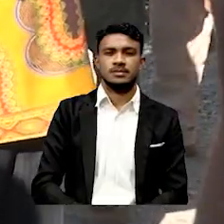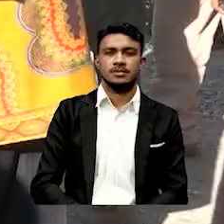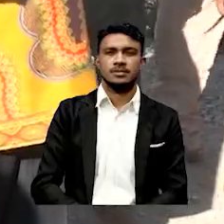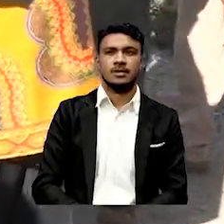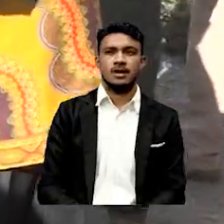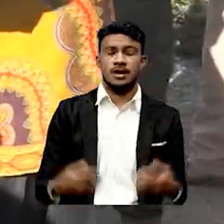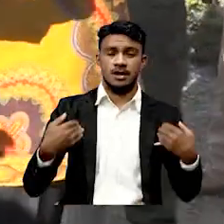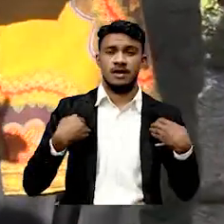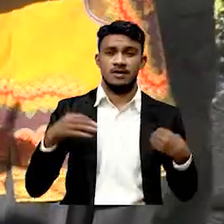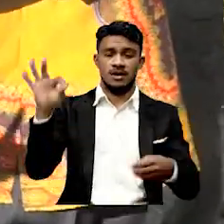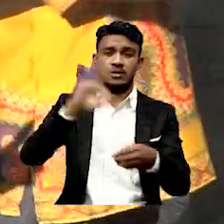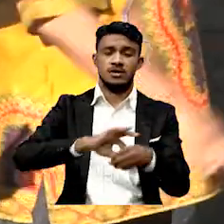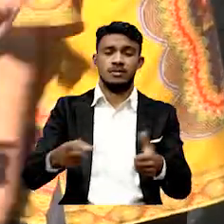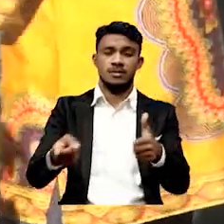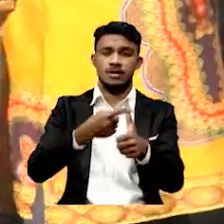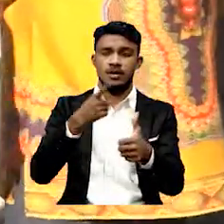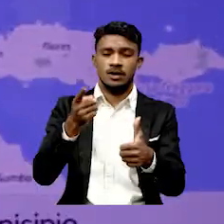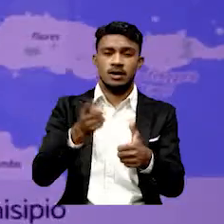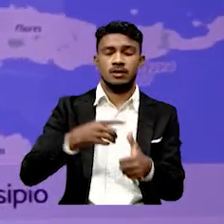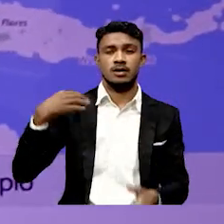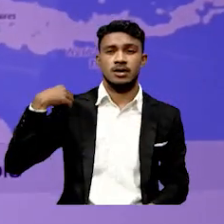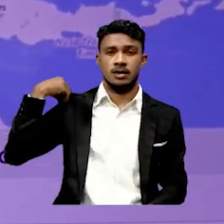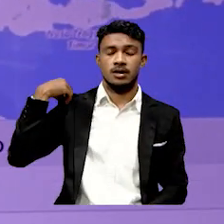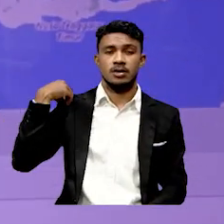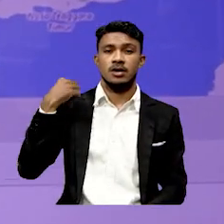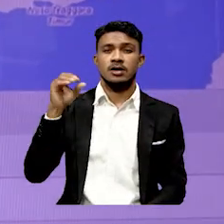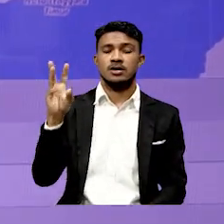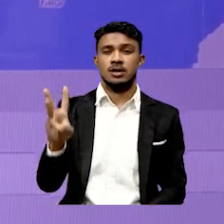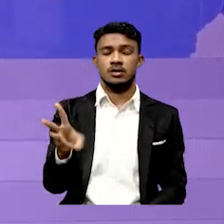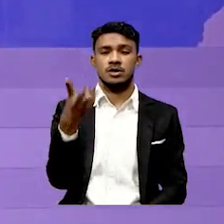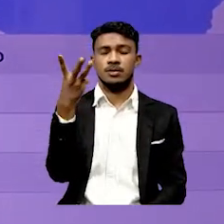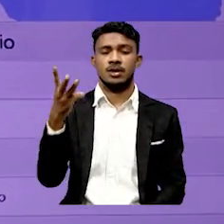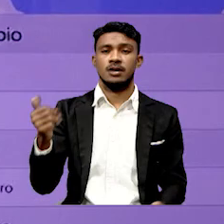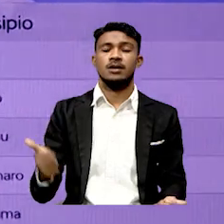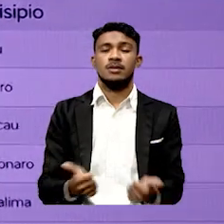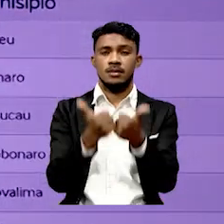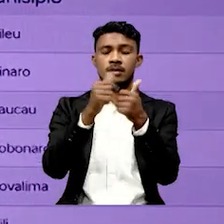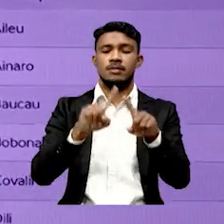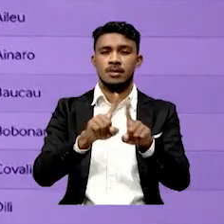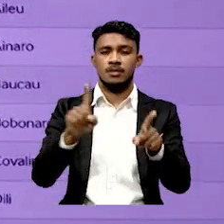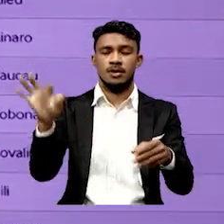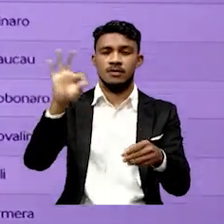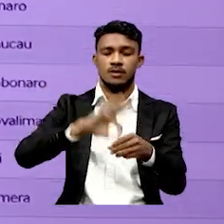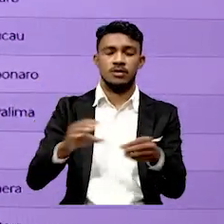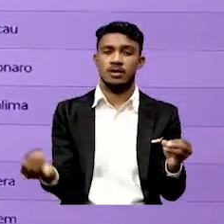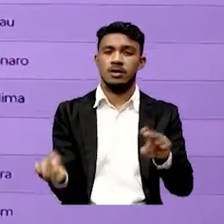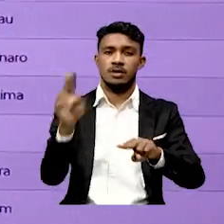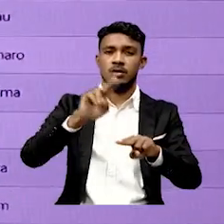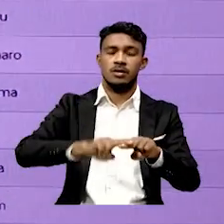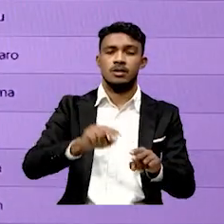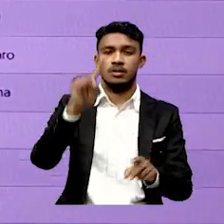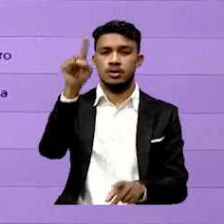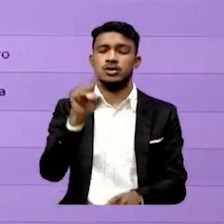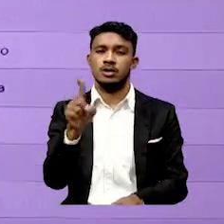E a eleição na primeira volta, candidato na Insanulu Resinem, mas compete, mas bem voto Laliu Barreira por cento lima